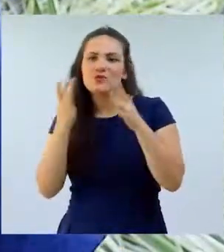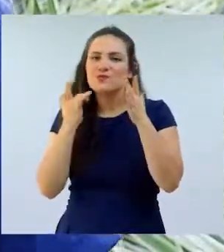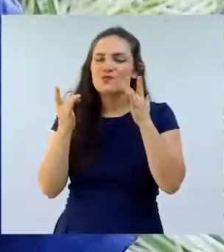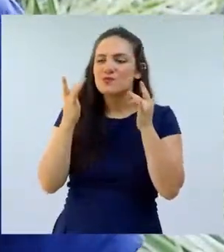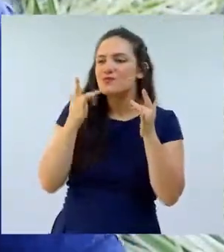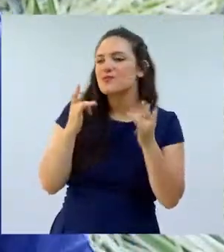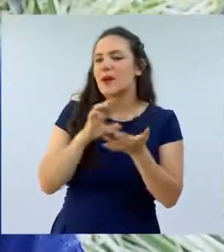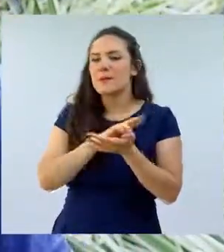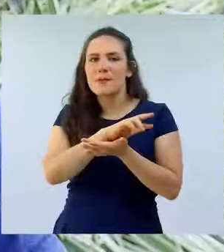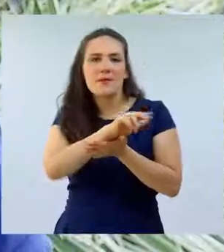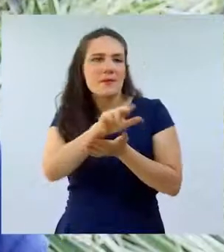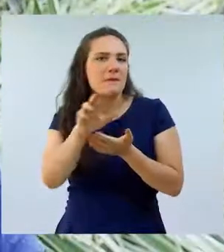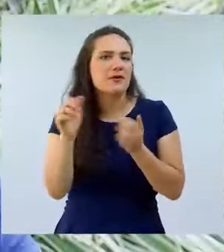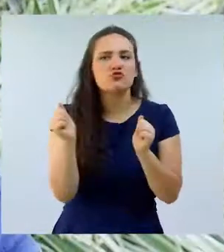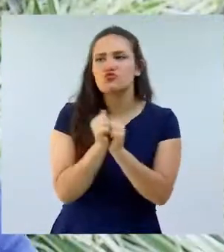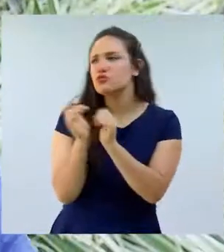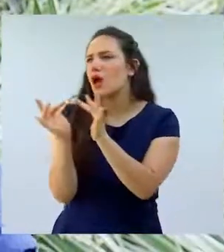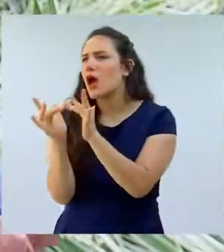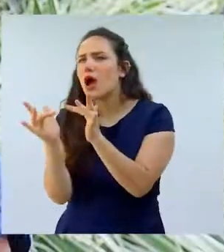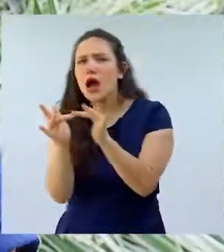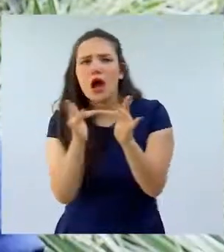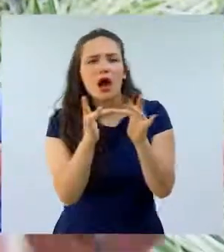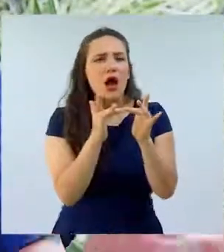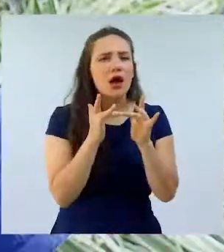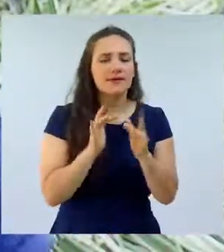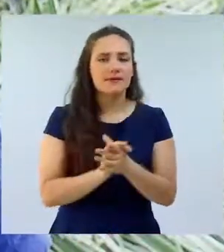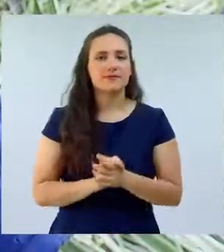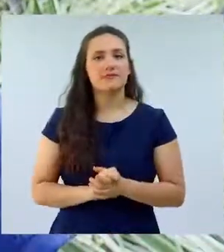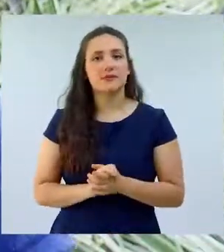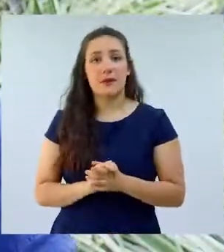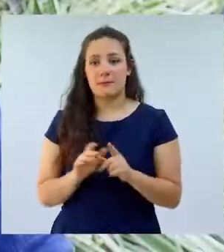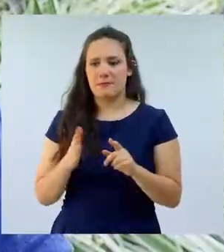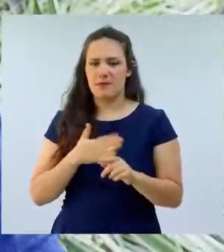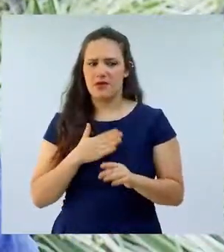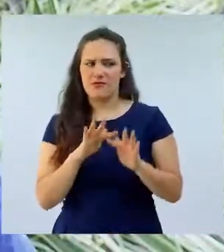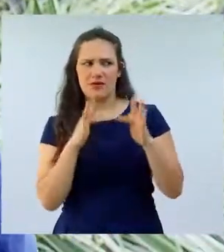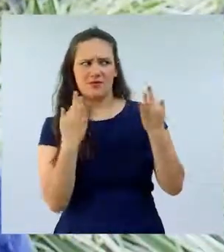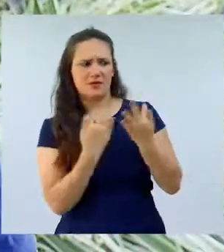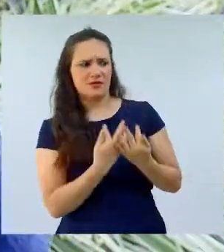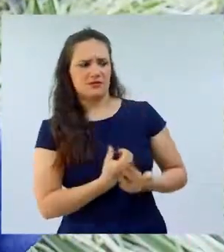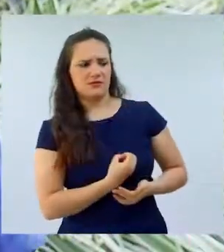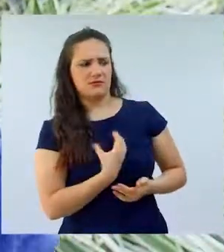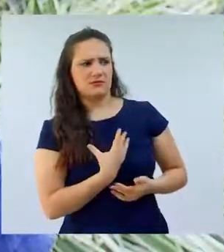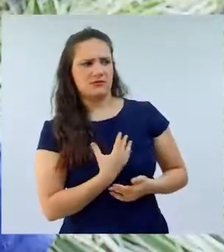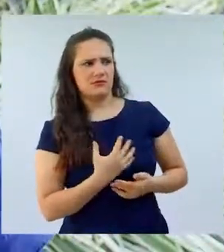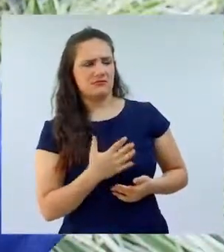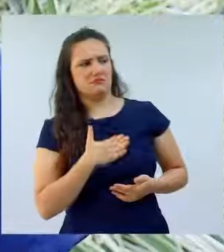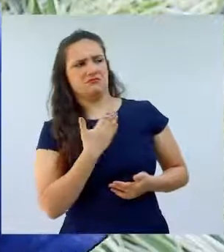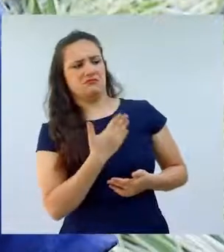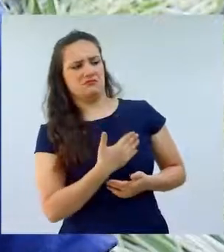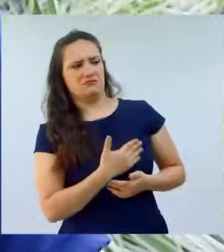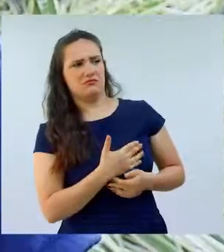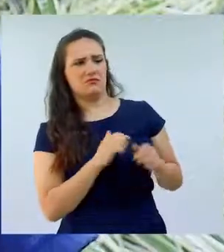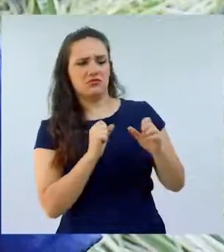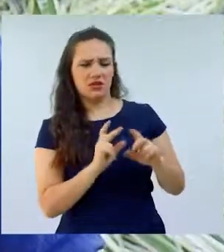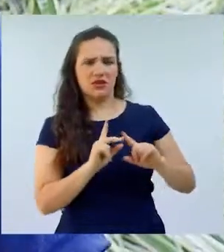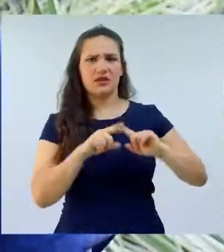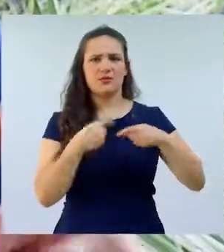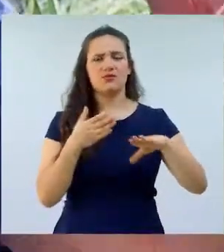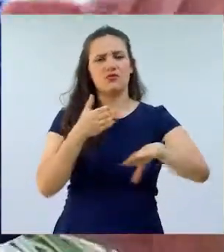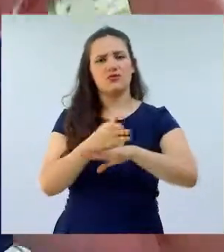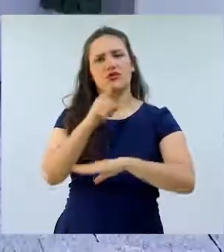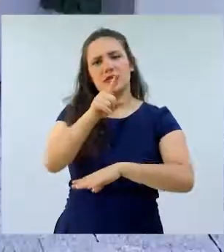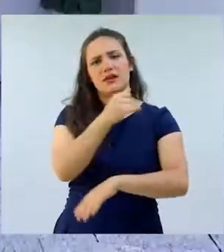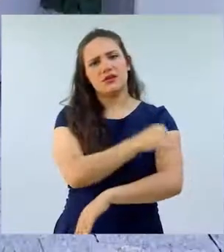gente levar para esse caminho. Aí o que assustou um pouco minha família foi que aí eu fui para o Rio de Janeiro estudar no Museu de Arte Moderna